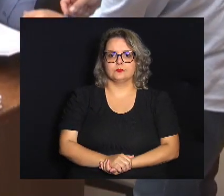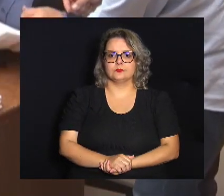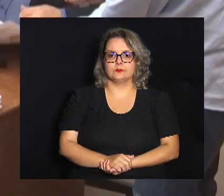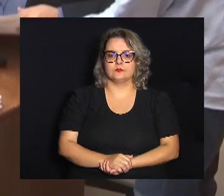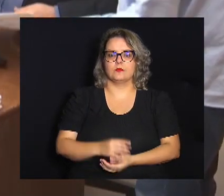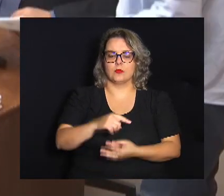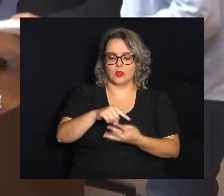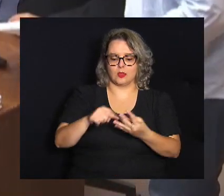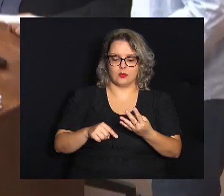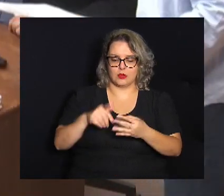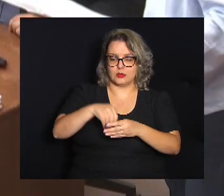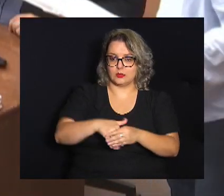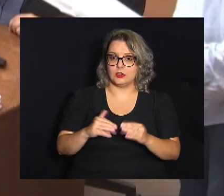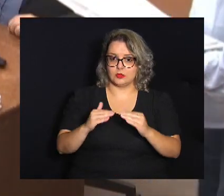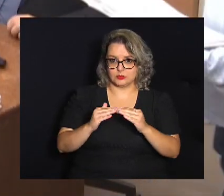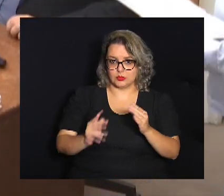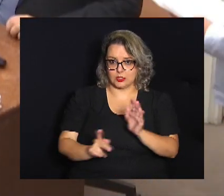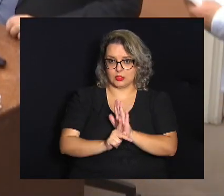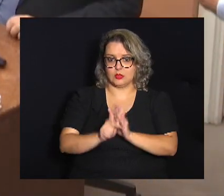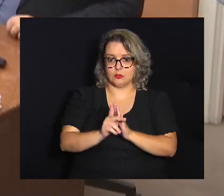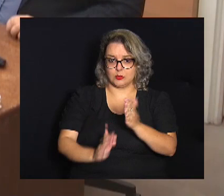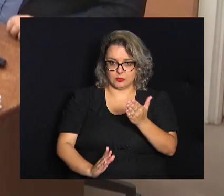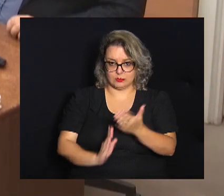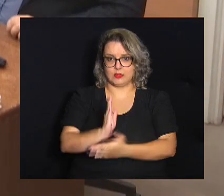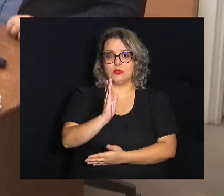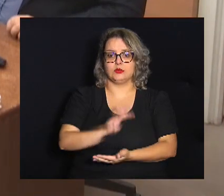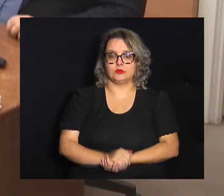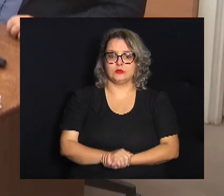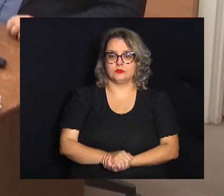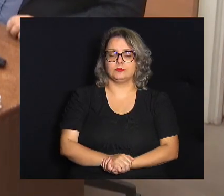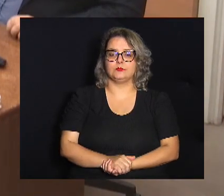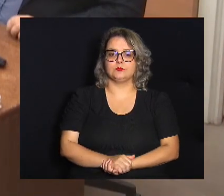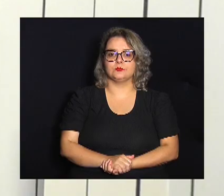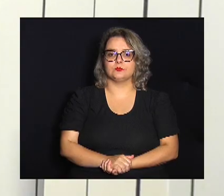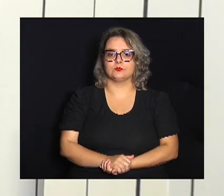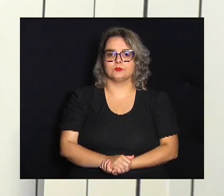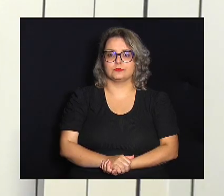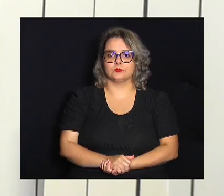votos favoráveis, o projeto está aprovado.